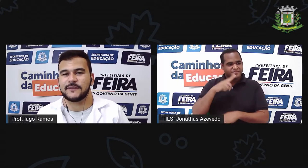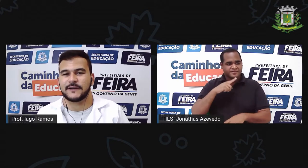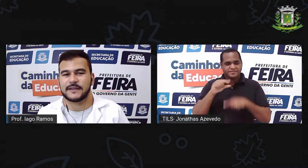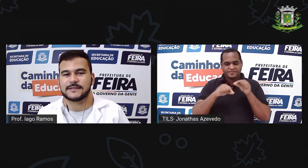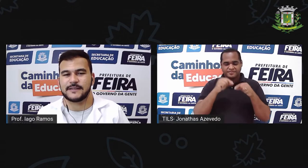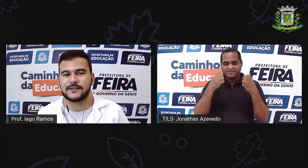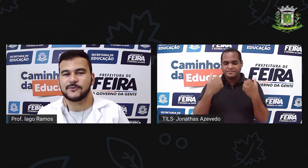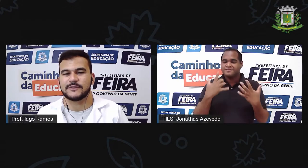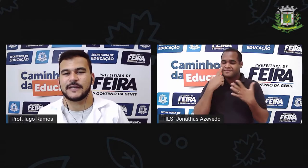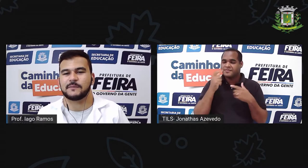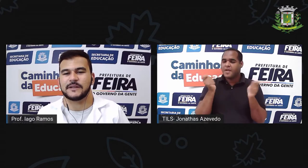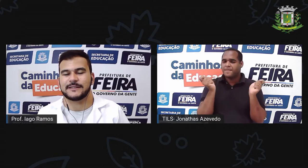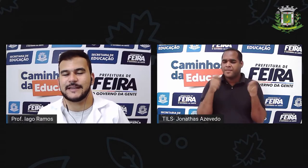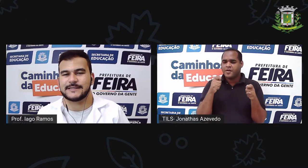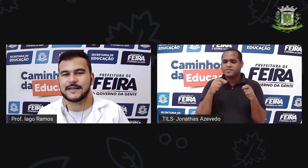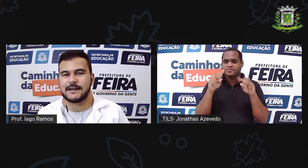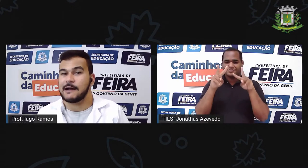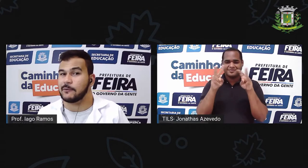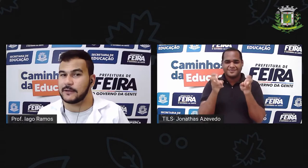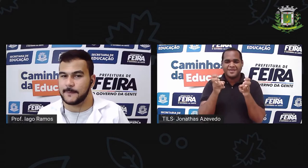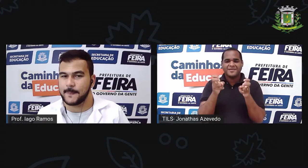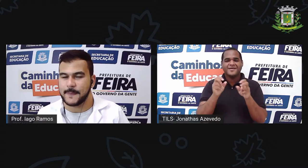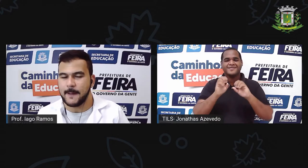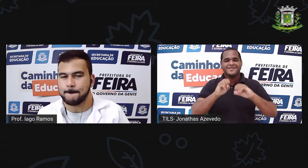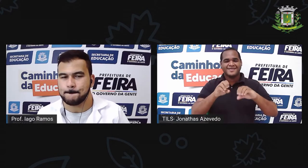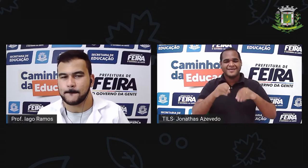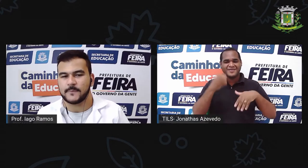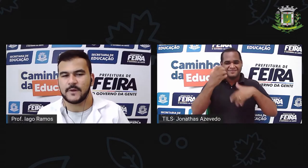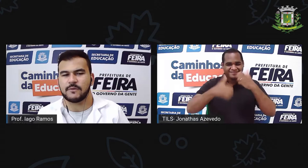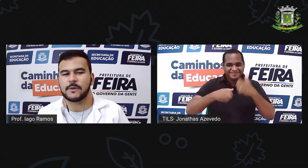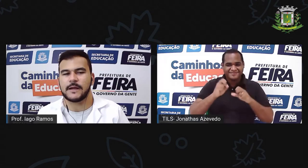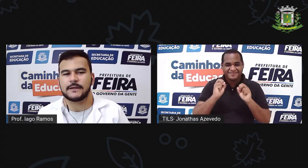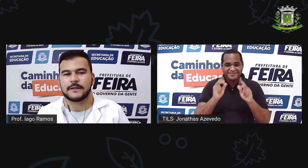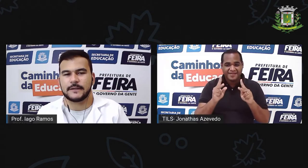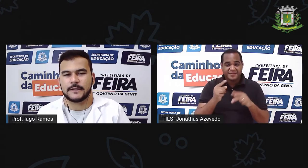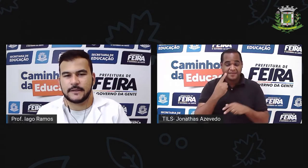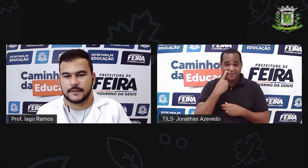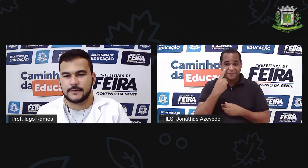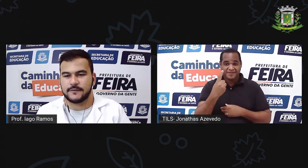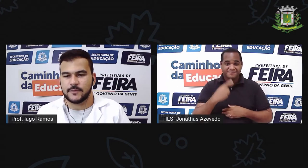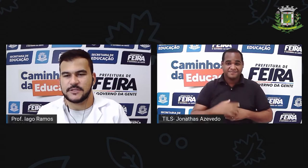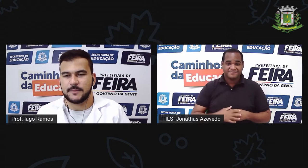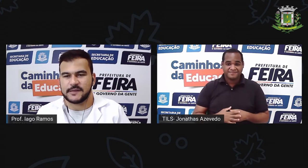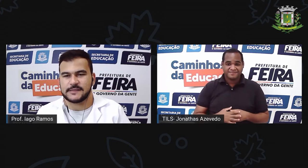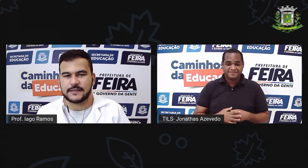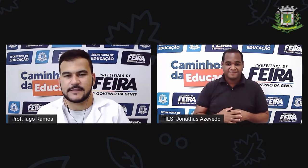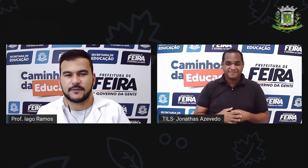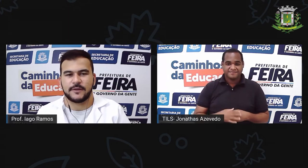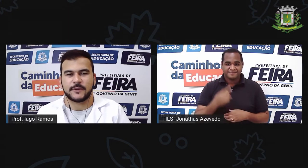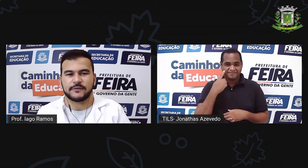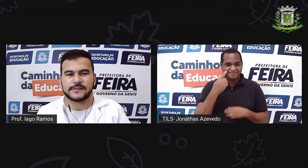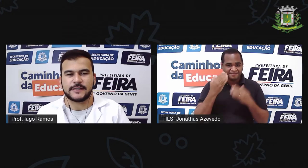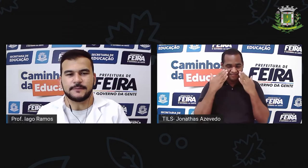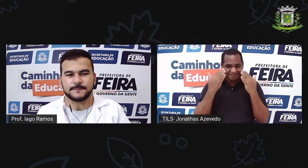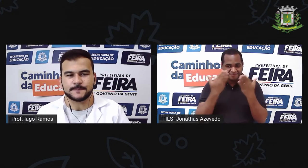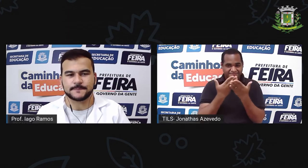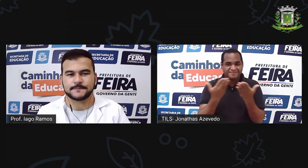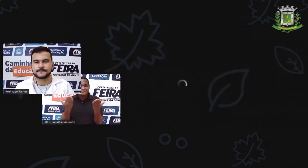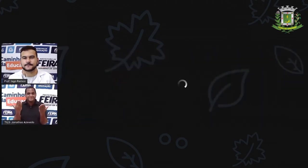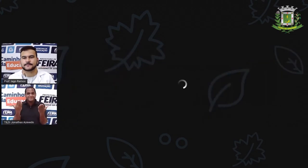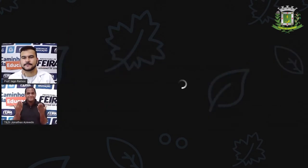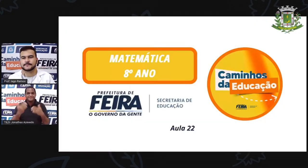qual deverá ser o tema dessa aula, tá? Então vamos lá, vamos de apresentação aí para você,